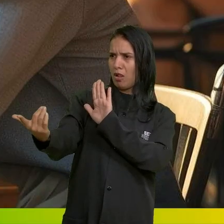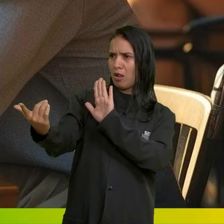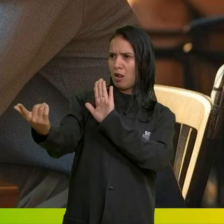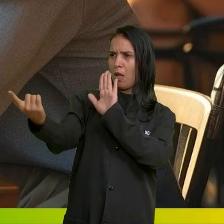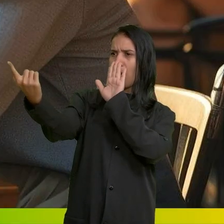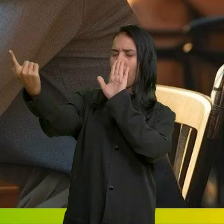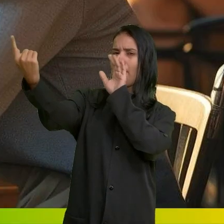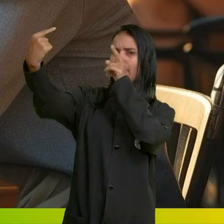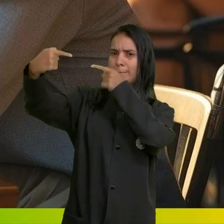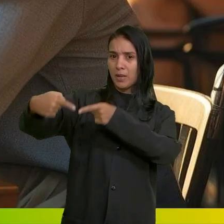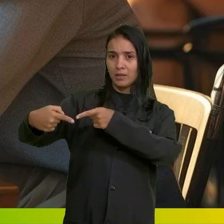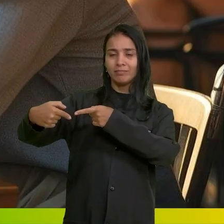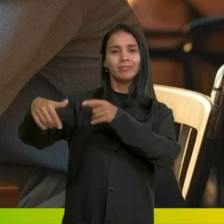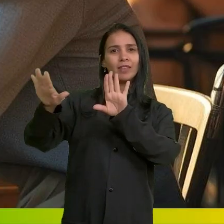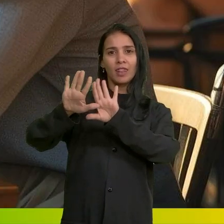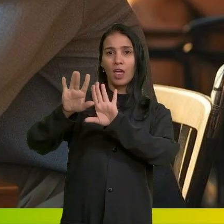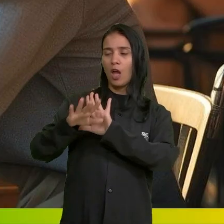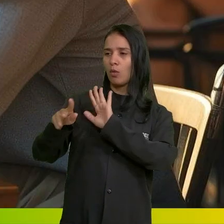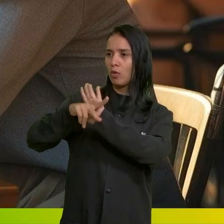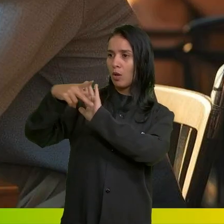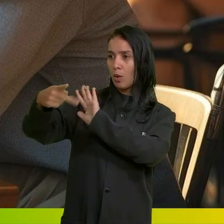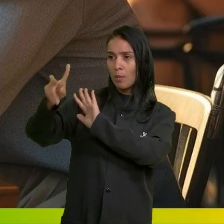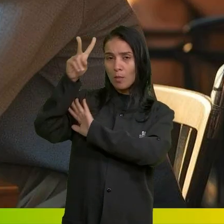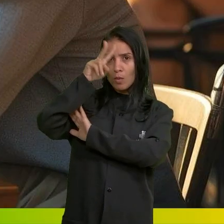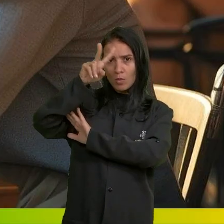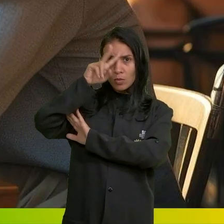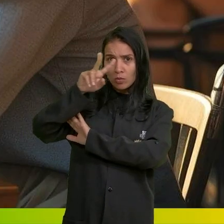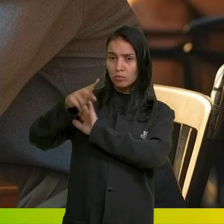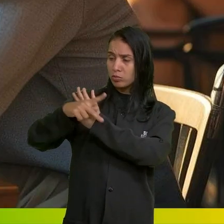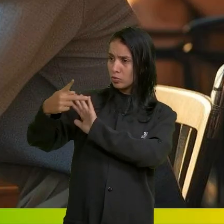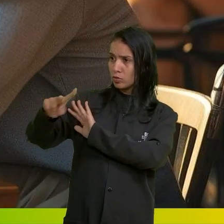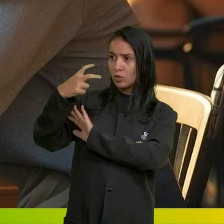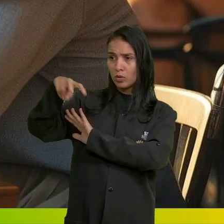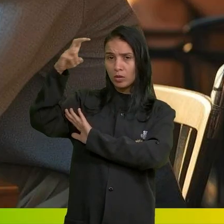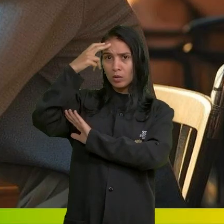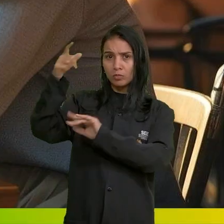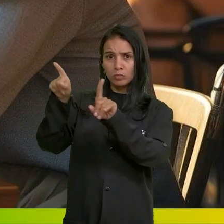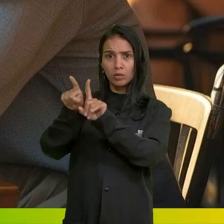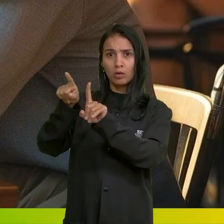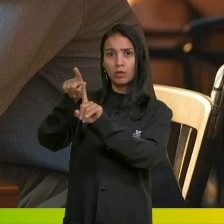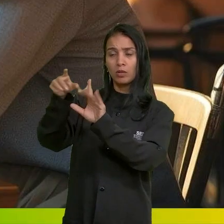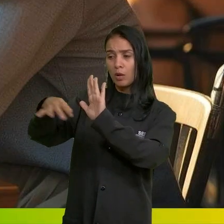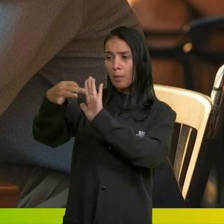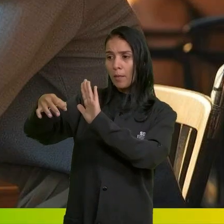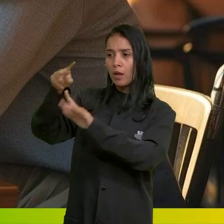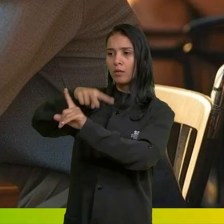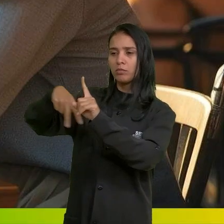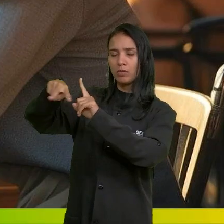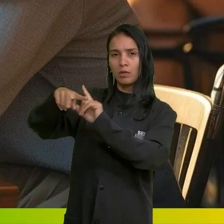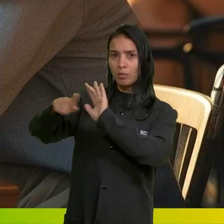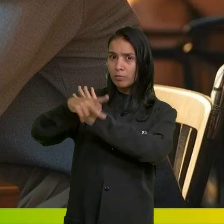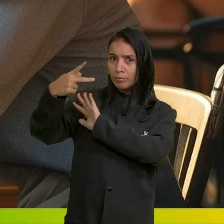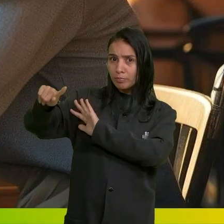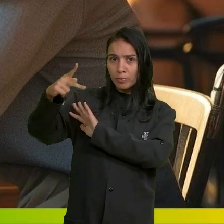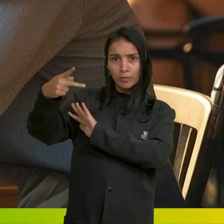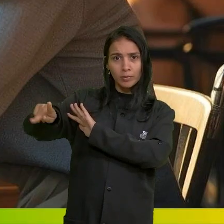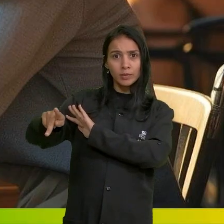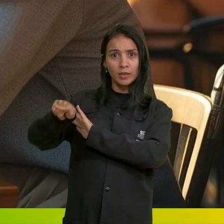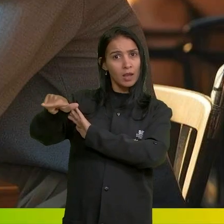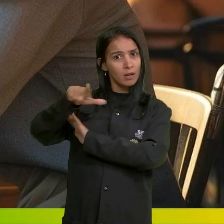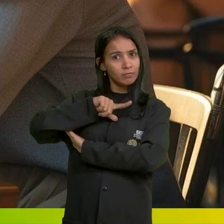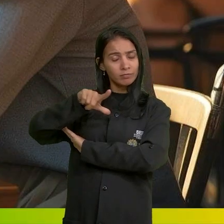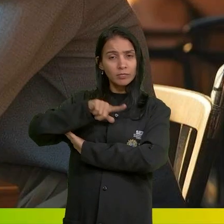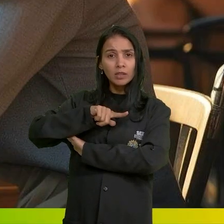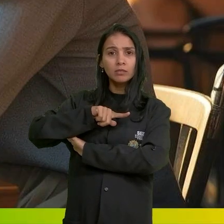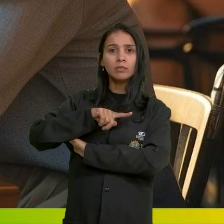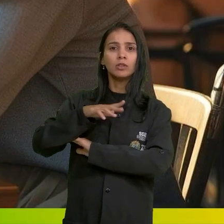sua própria história, cultura e visão de mundo. A alteridade é reconhecer e